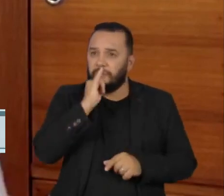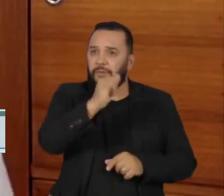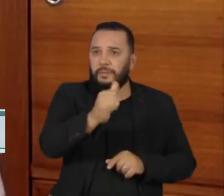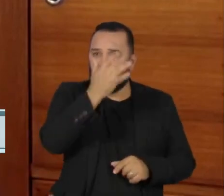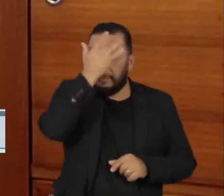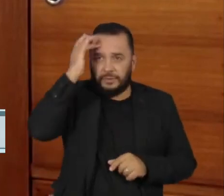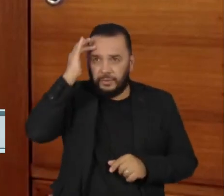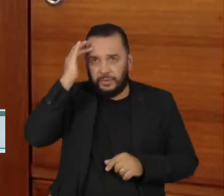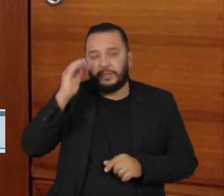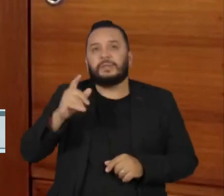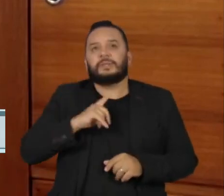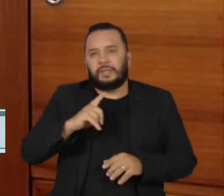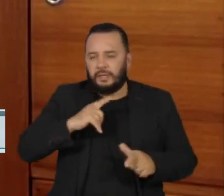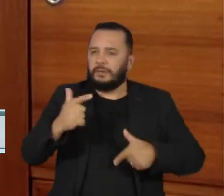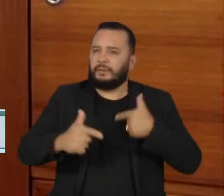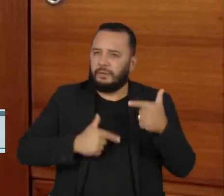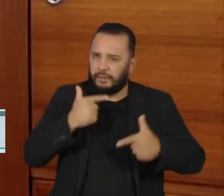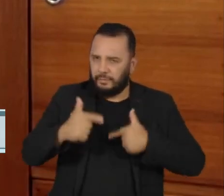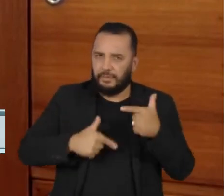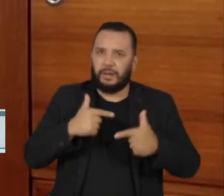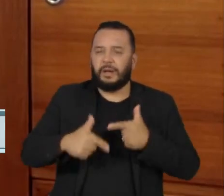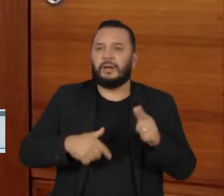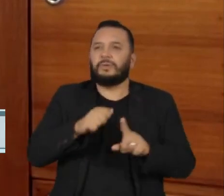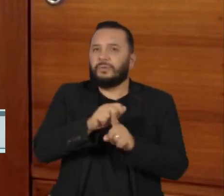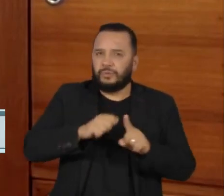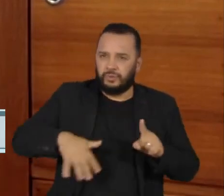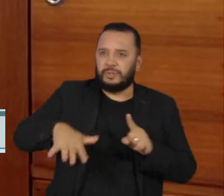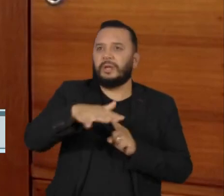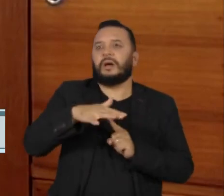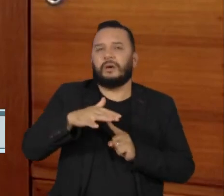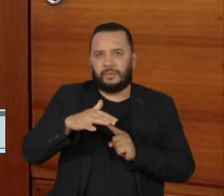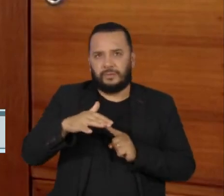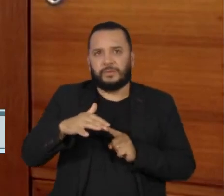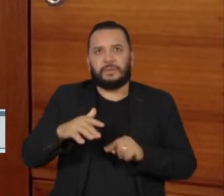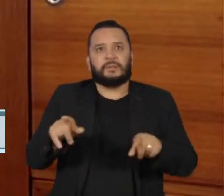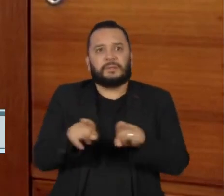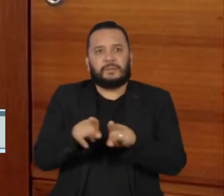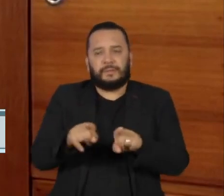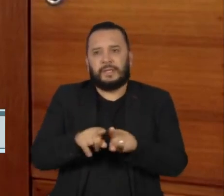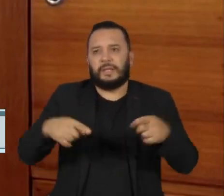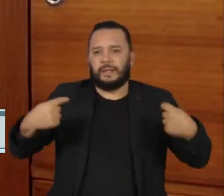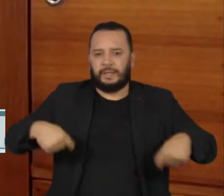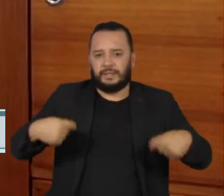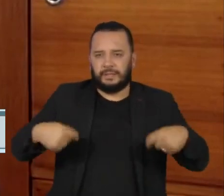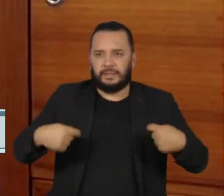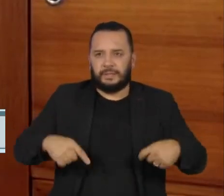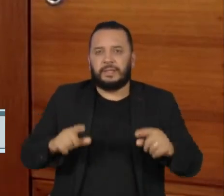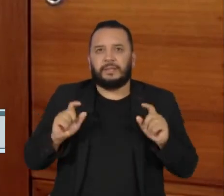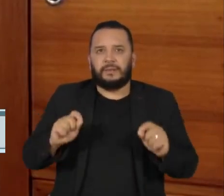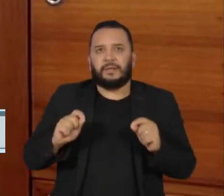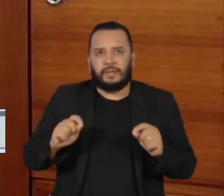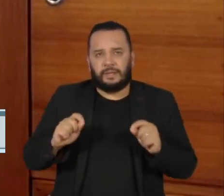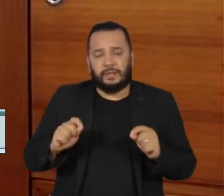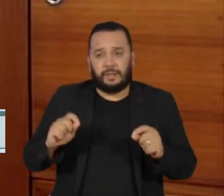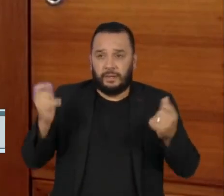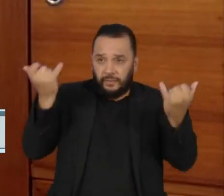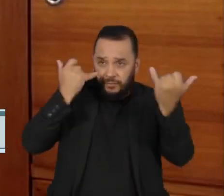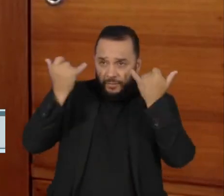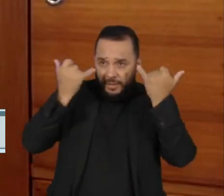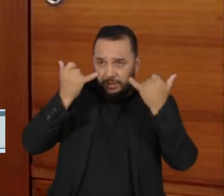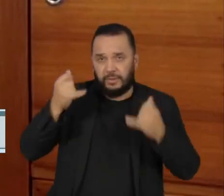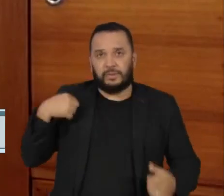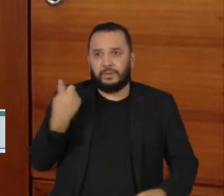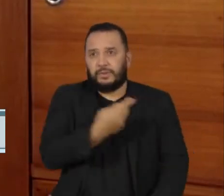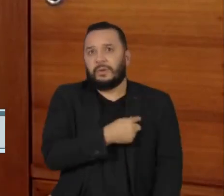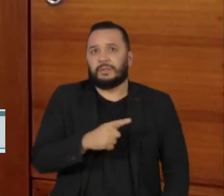né? Existe todo um trabalho social aí que necessita, diante dessa informação que a gente